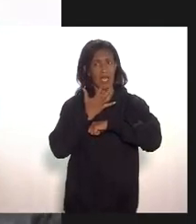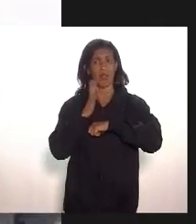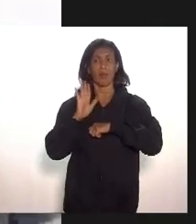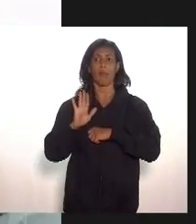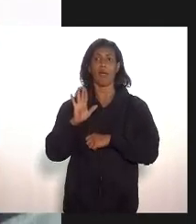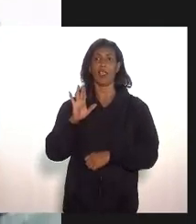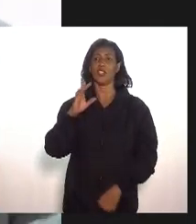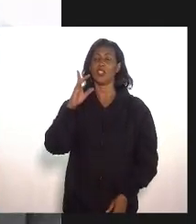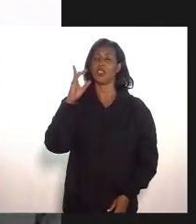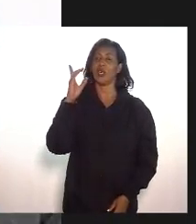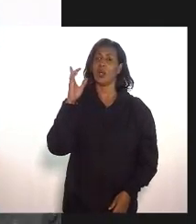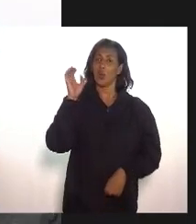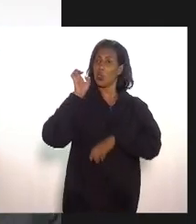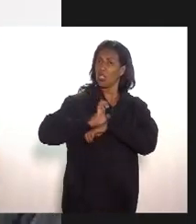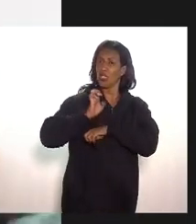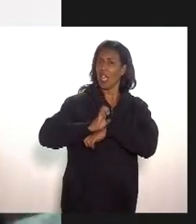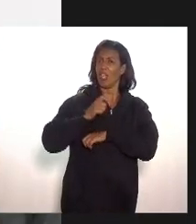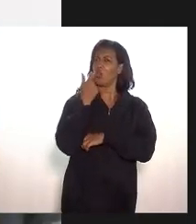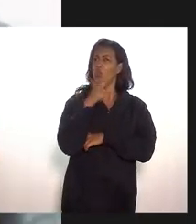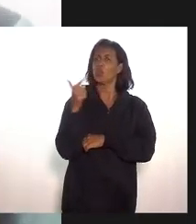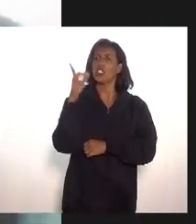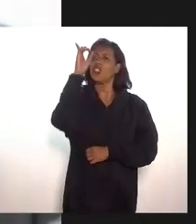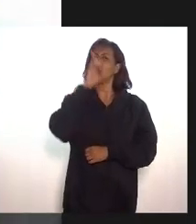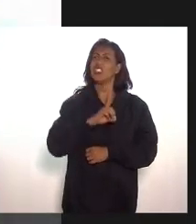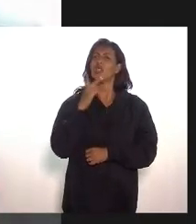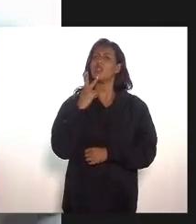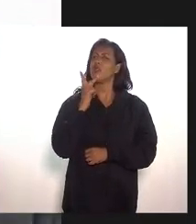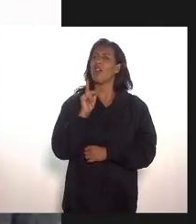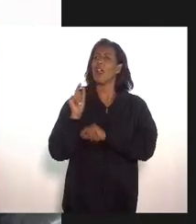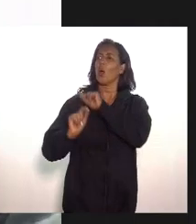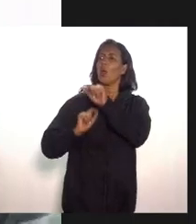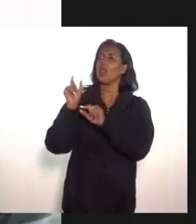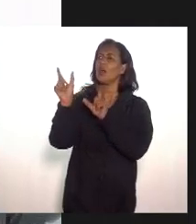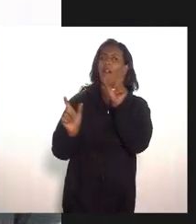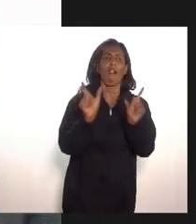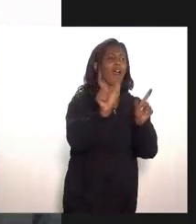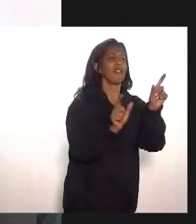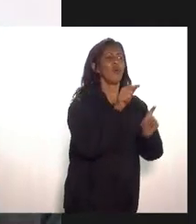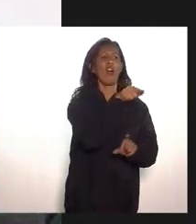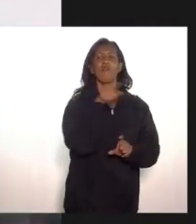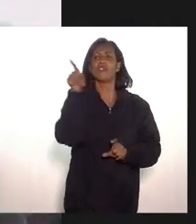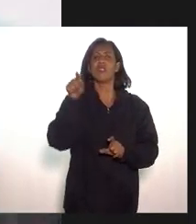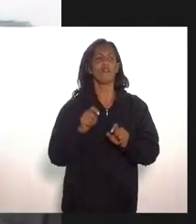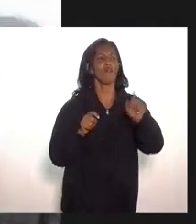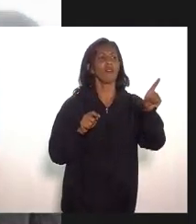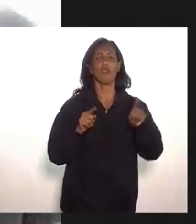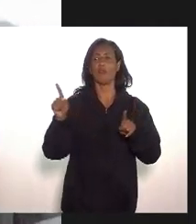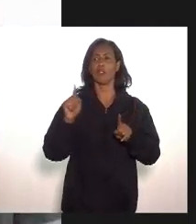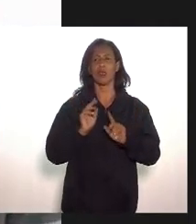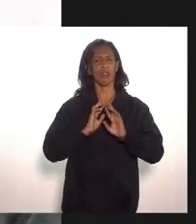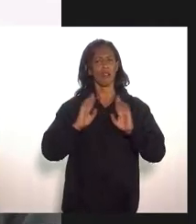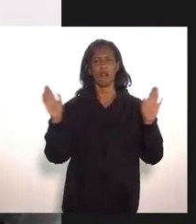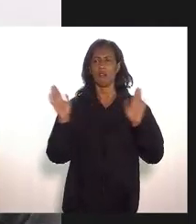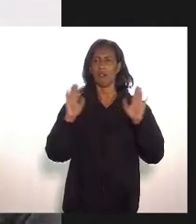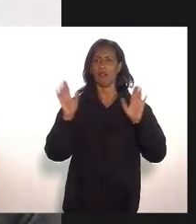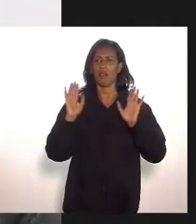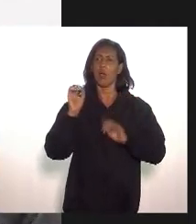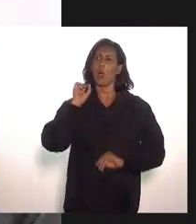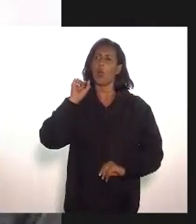de dizer o que o cidadão deve ou não fazer. O Estado muito menos é capaz de dizer aquilo que é essencial ou não é essencial para o